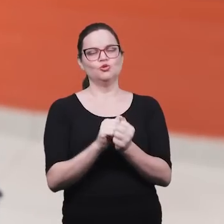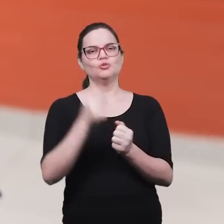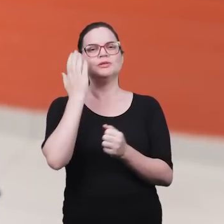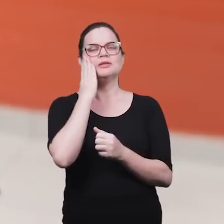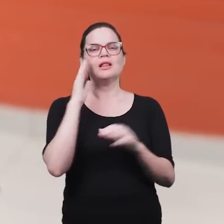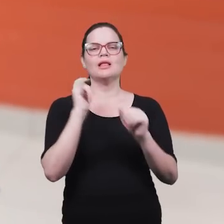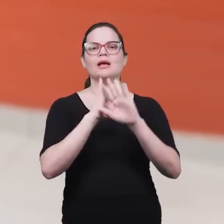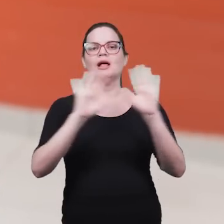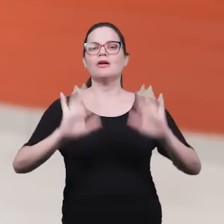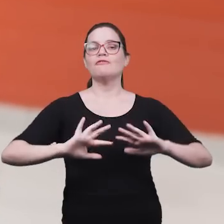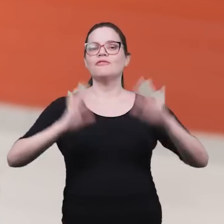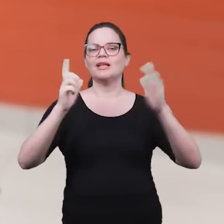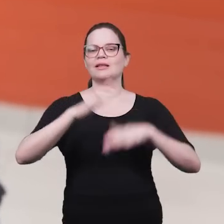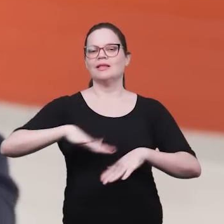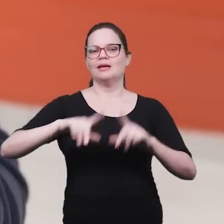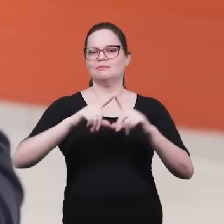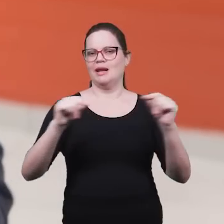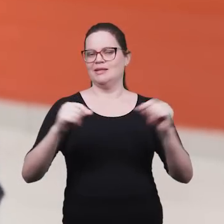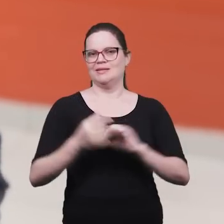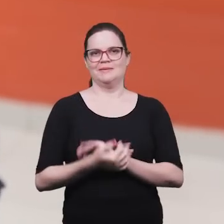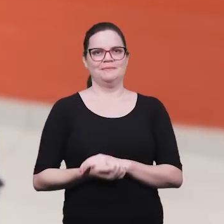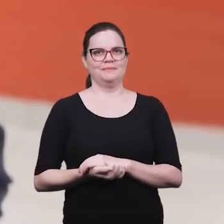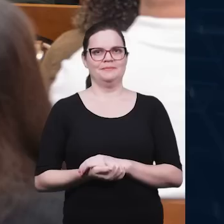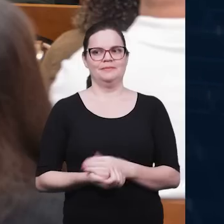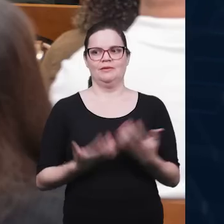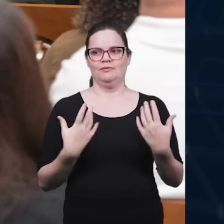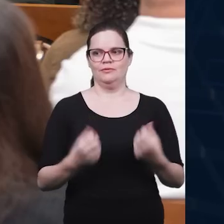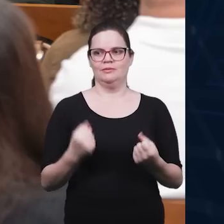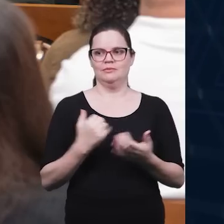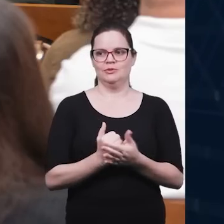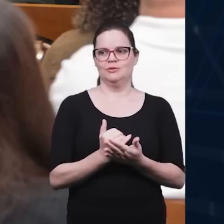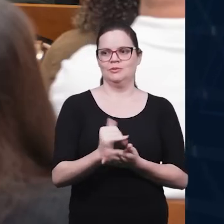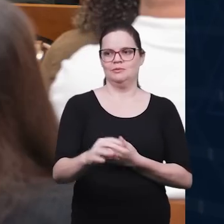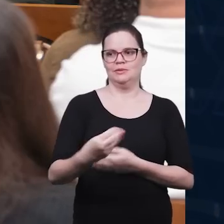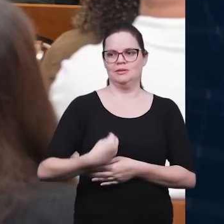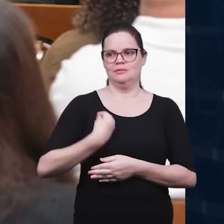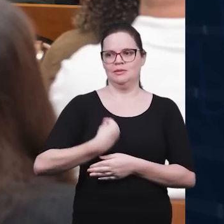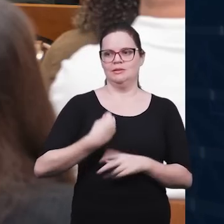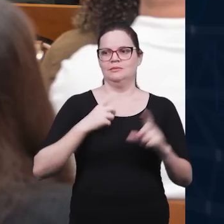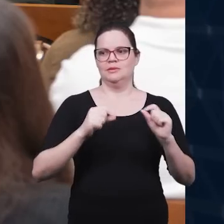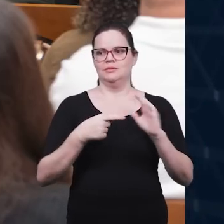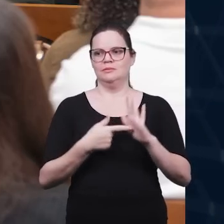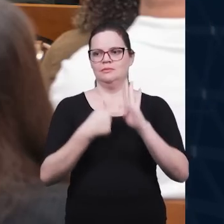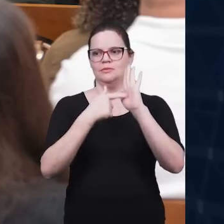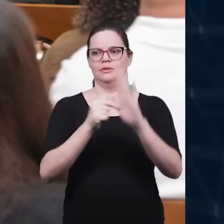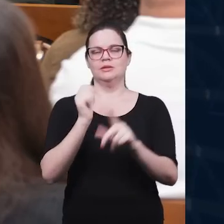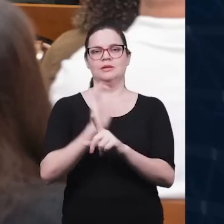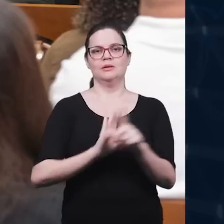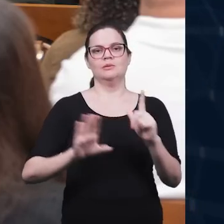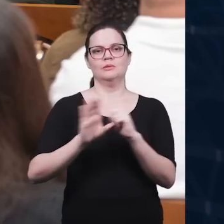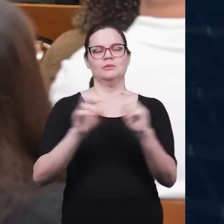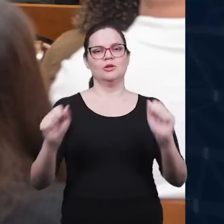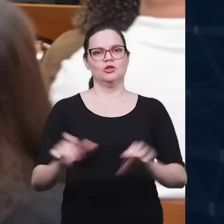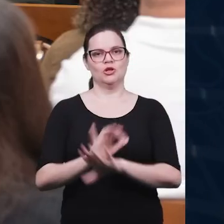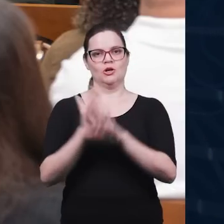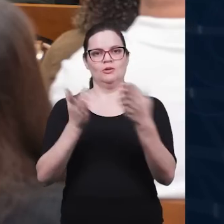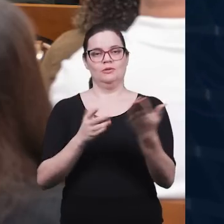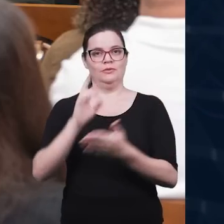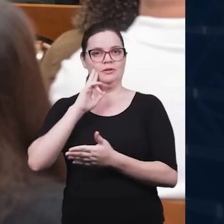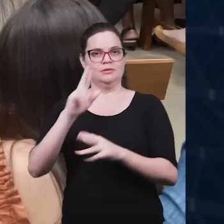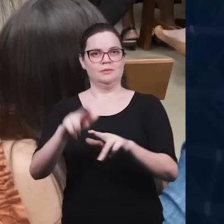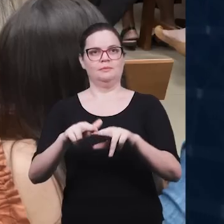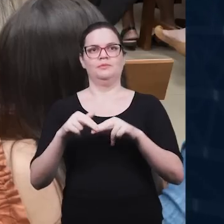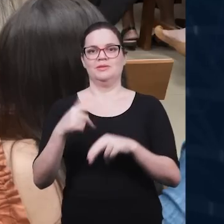agora do que aconteceu aqui em Brasília nessa semana. E vamos começar nossa participação mostrando um culto de glorificação ao